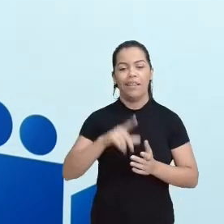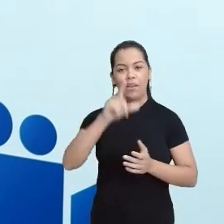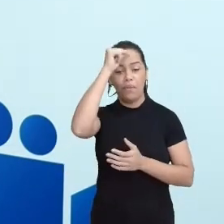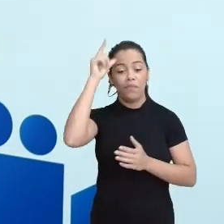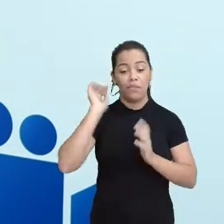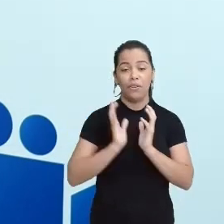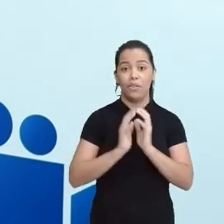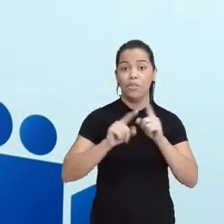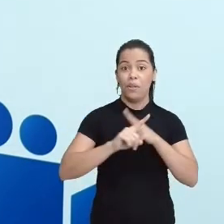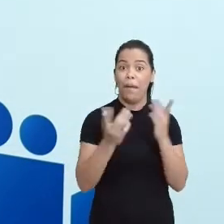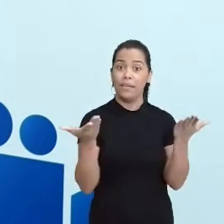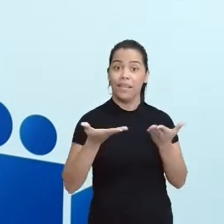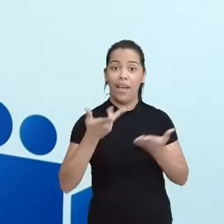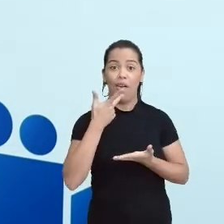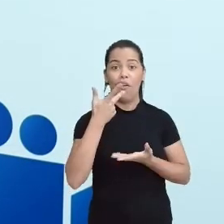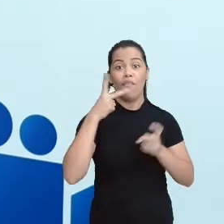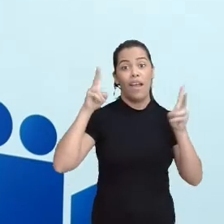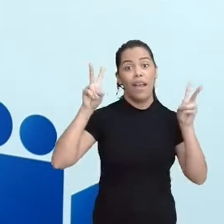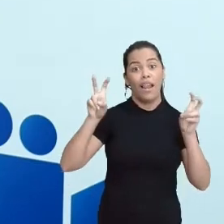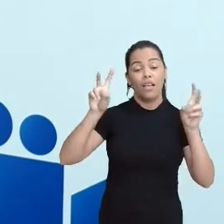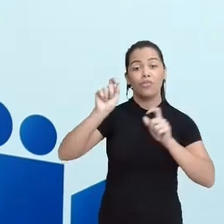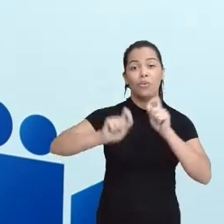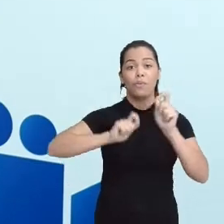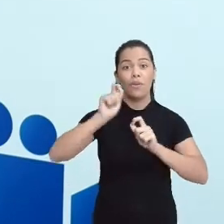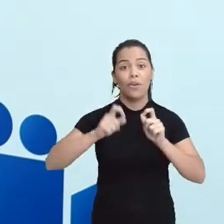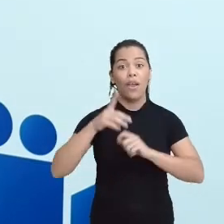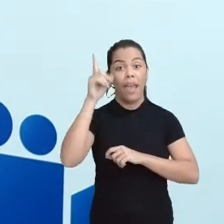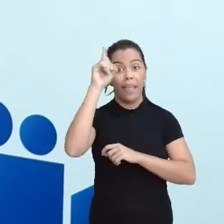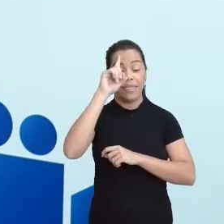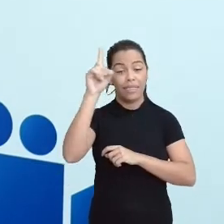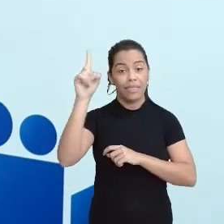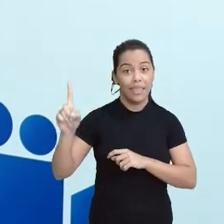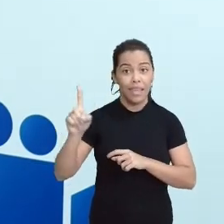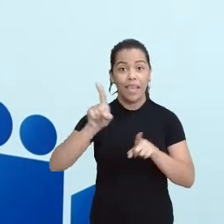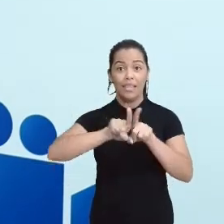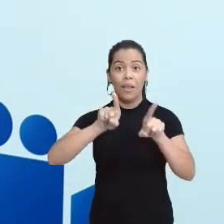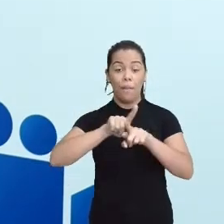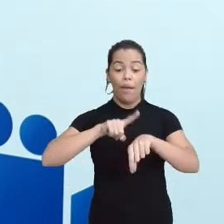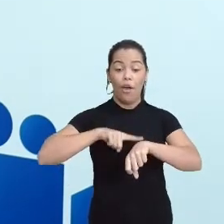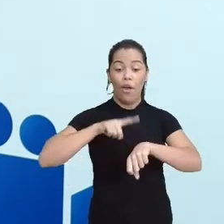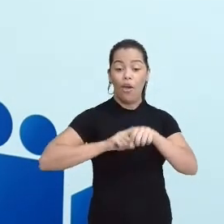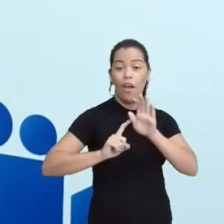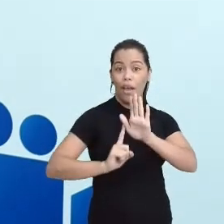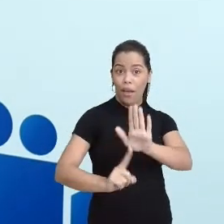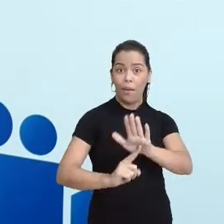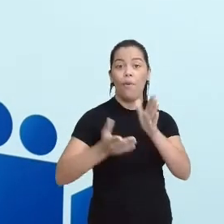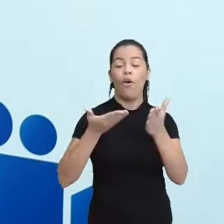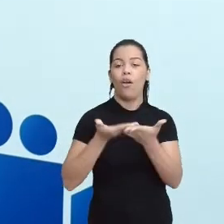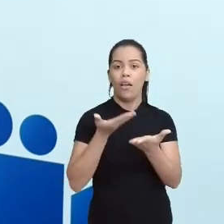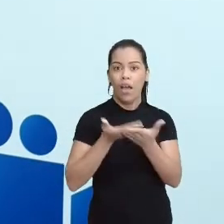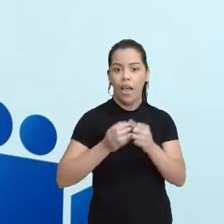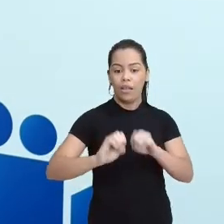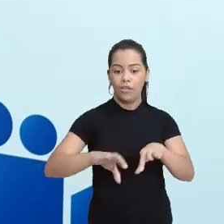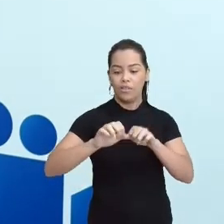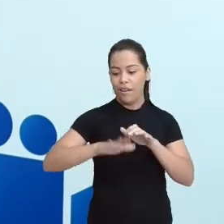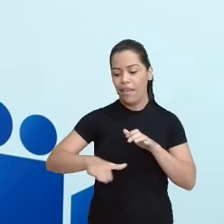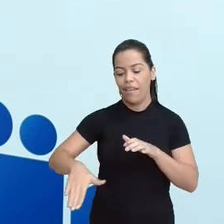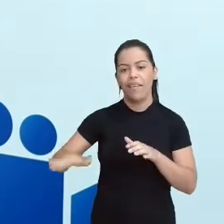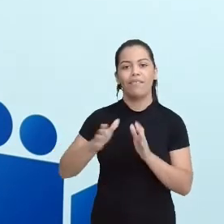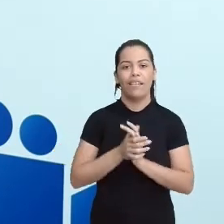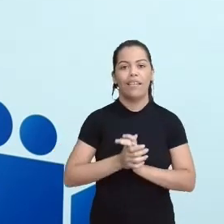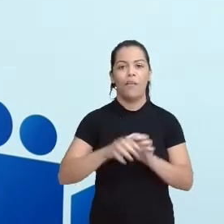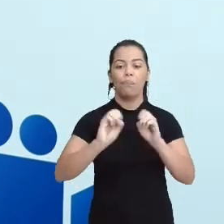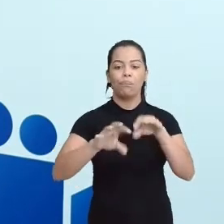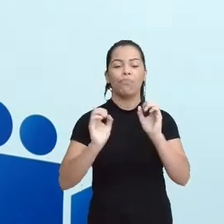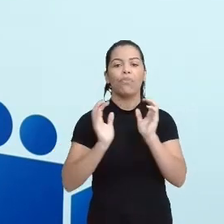Mas desta vez eu venho conversar com vocês sobre os dias e horários de exibição das aulas da educação infantil. O Educa Recife tem